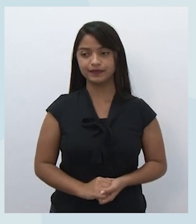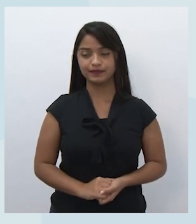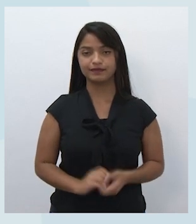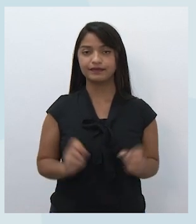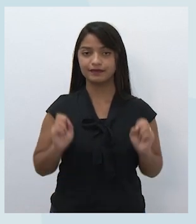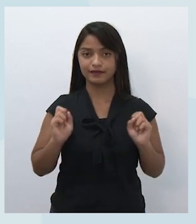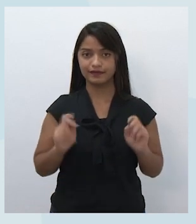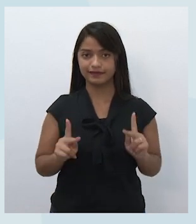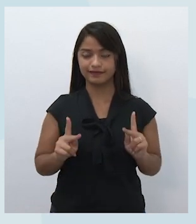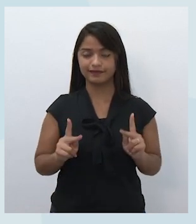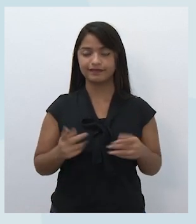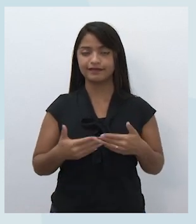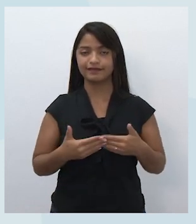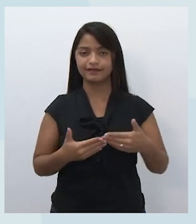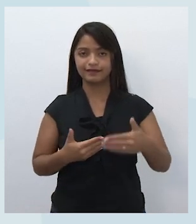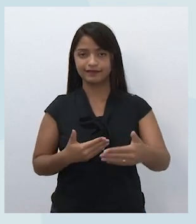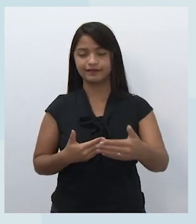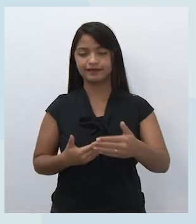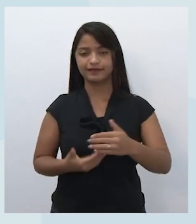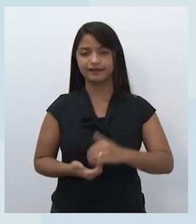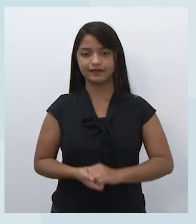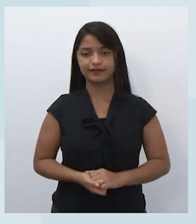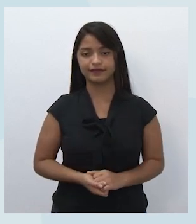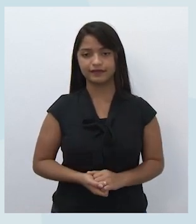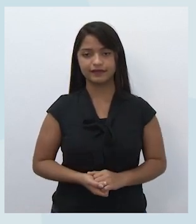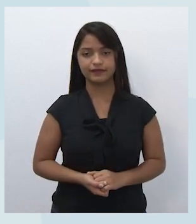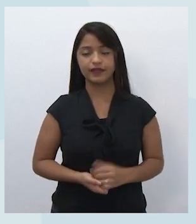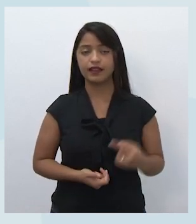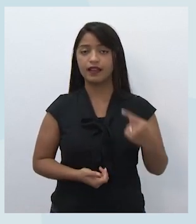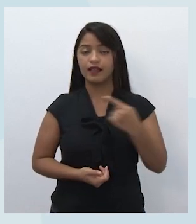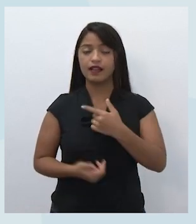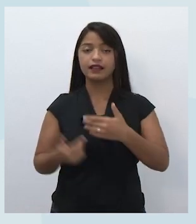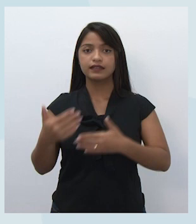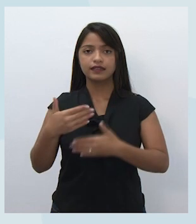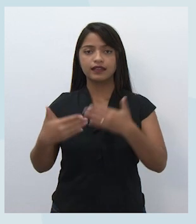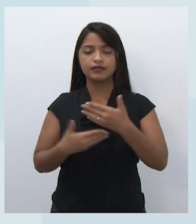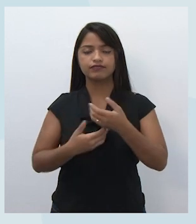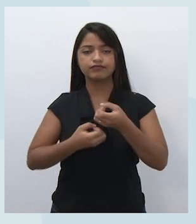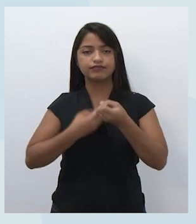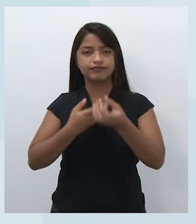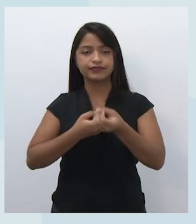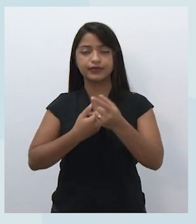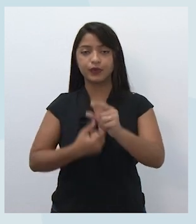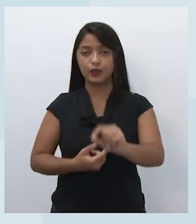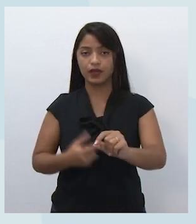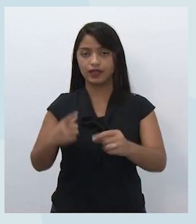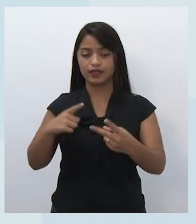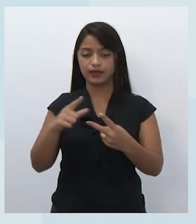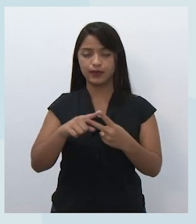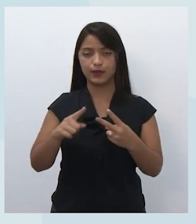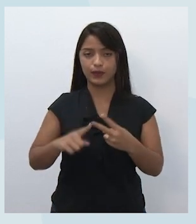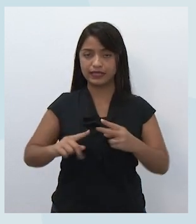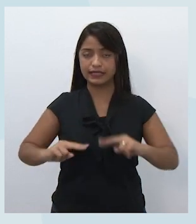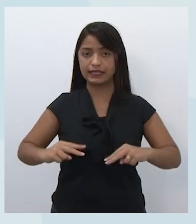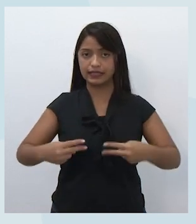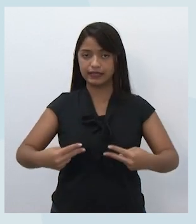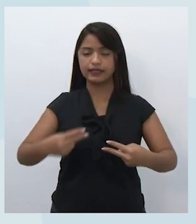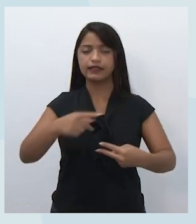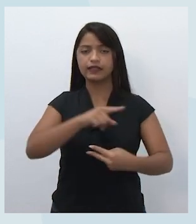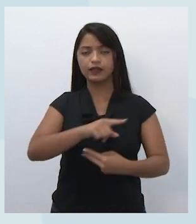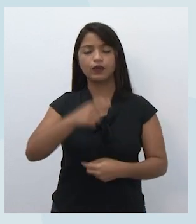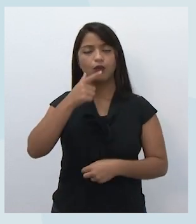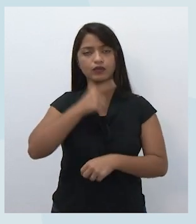Ok, então vamos lá. Esse slide traz para vocês dois links onde vocês vão ter